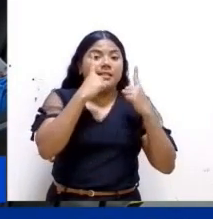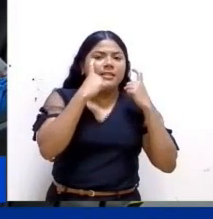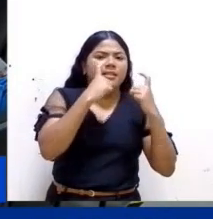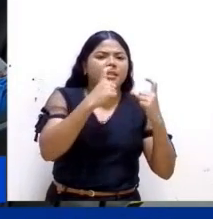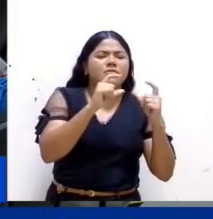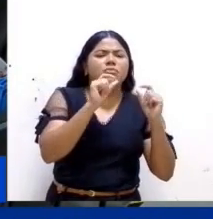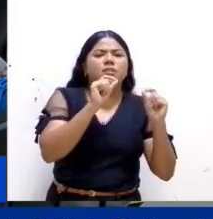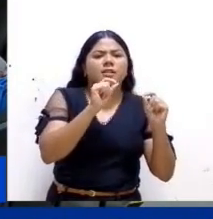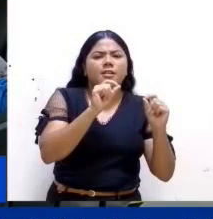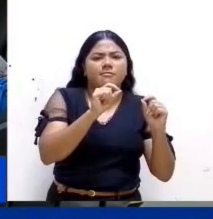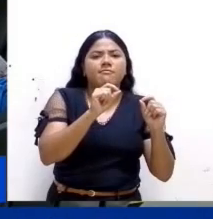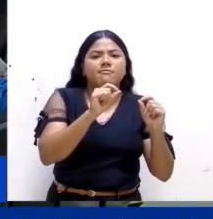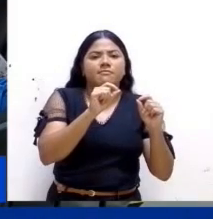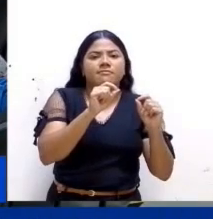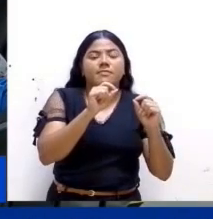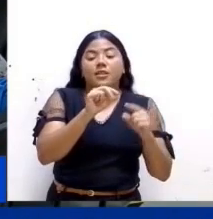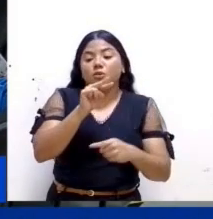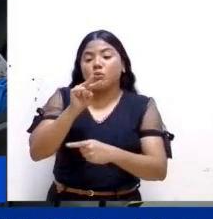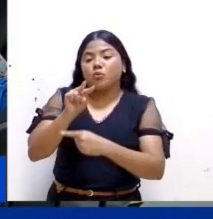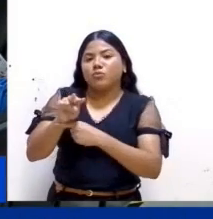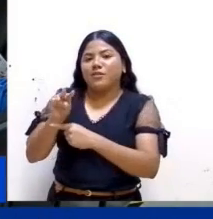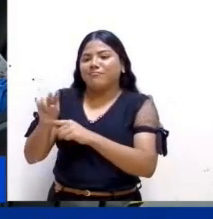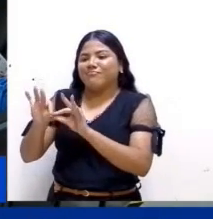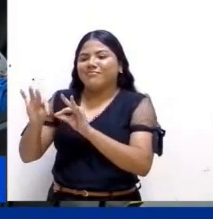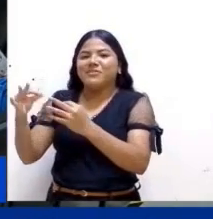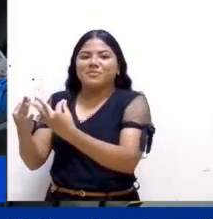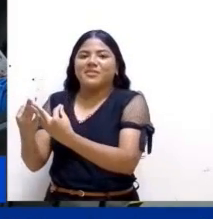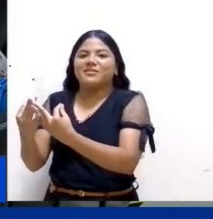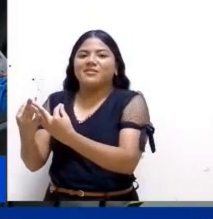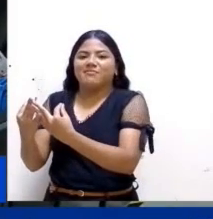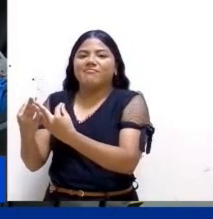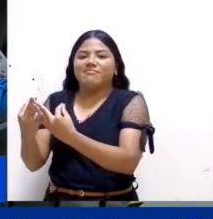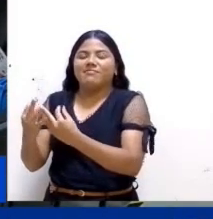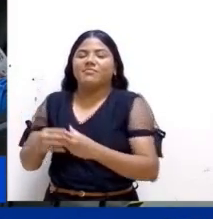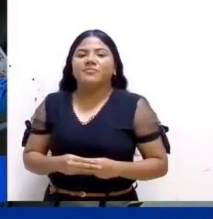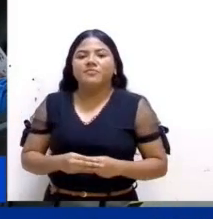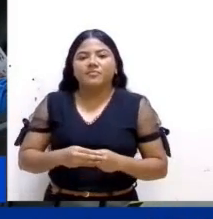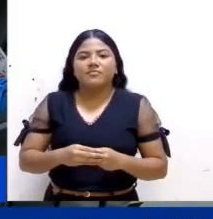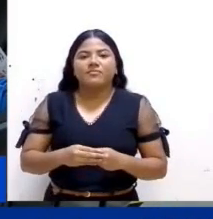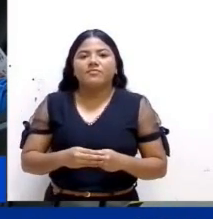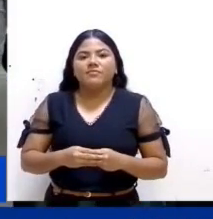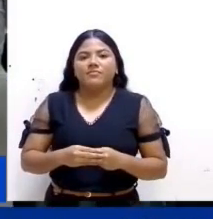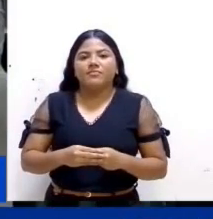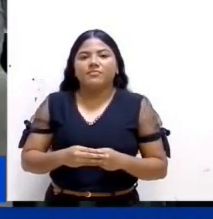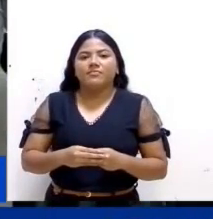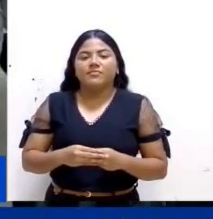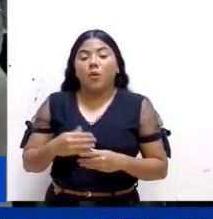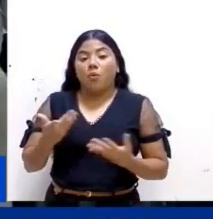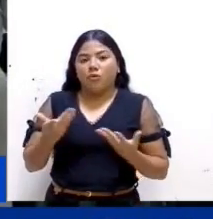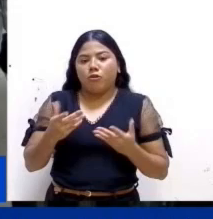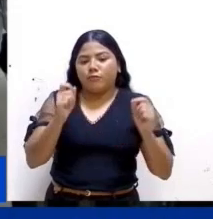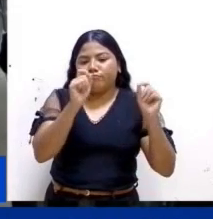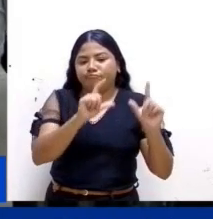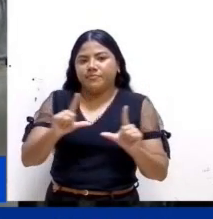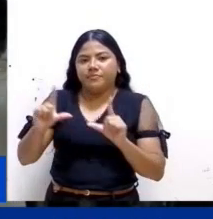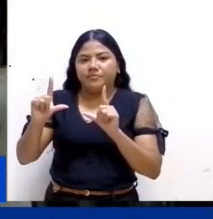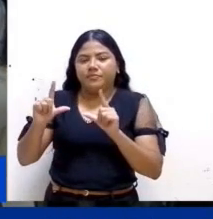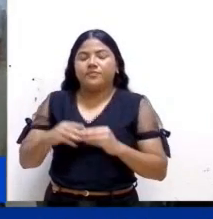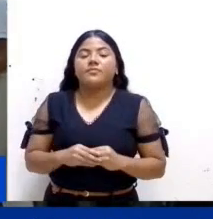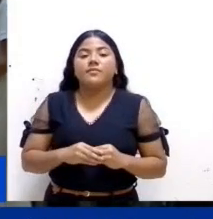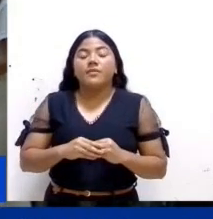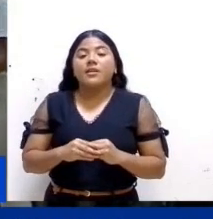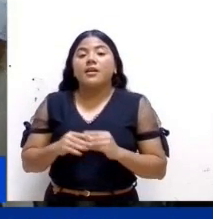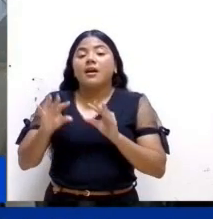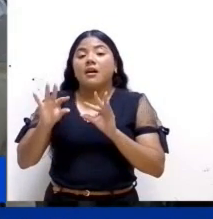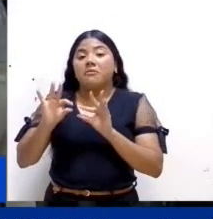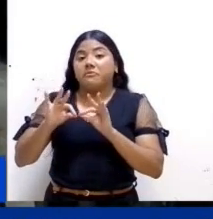proteger, em tutelar a família. Tanto é assim, deixa eu passar aqui para vocês, que a